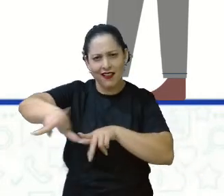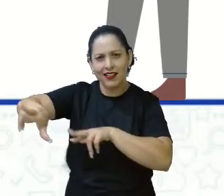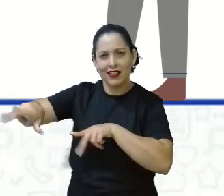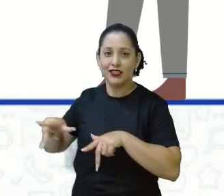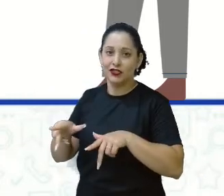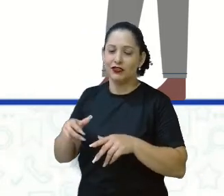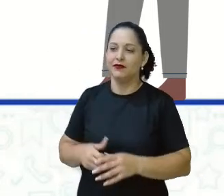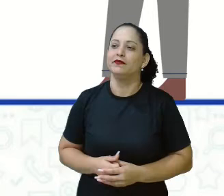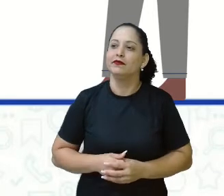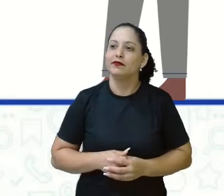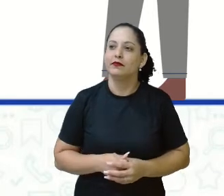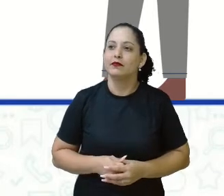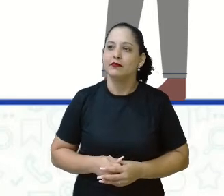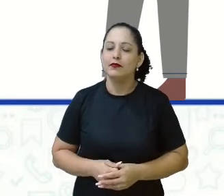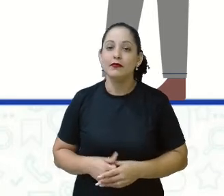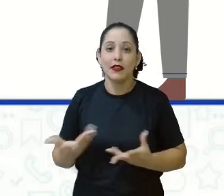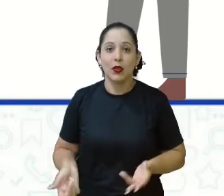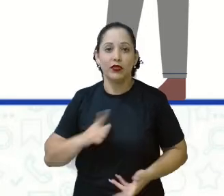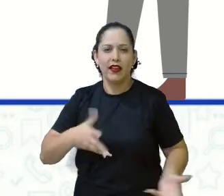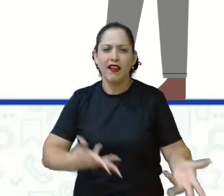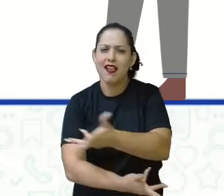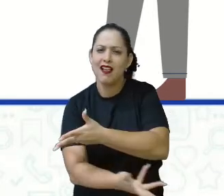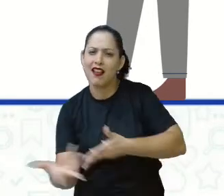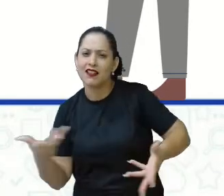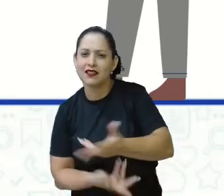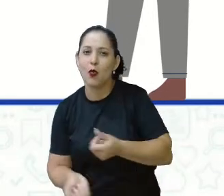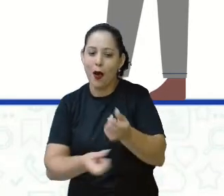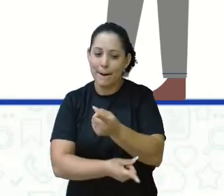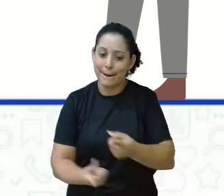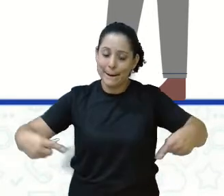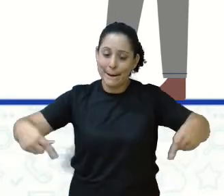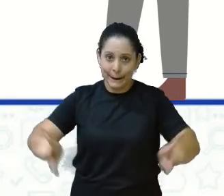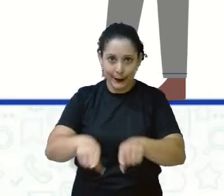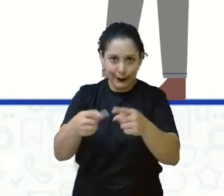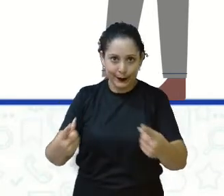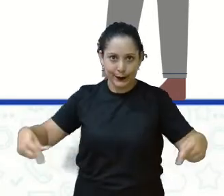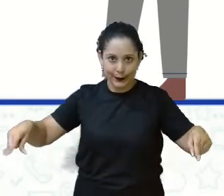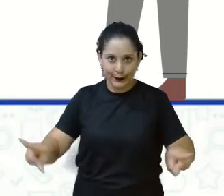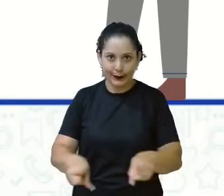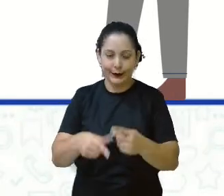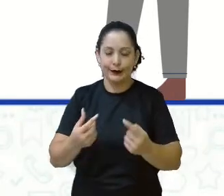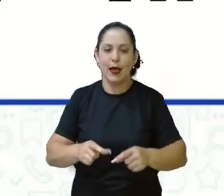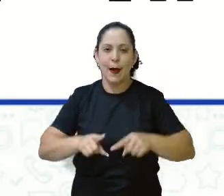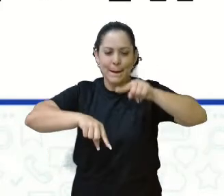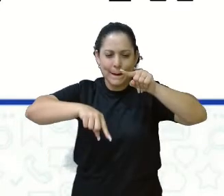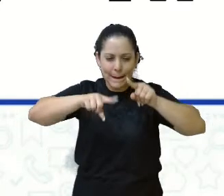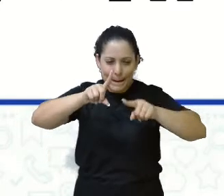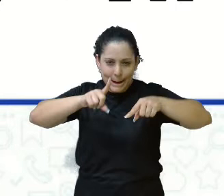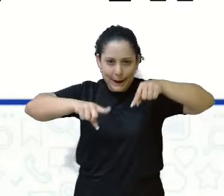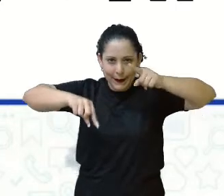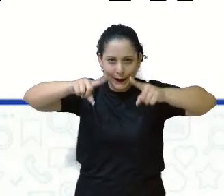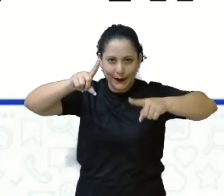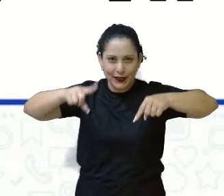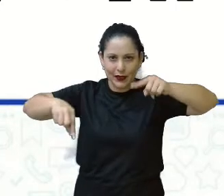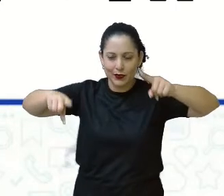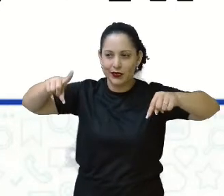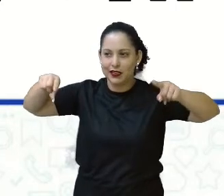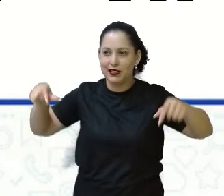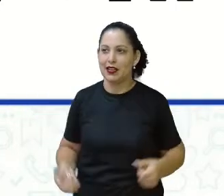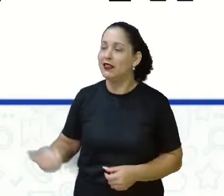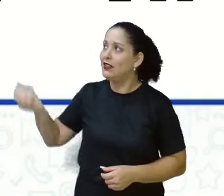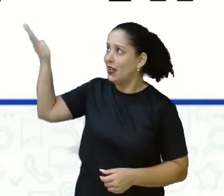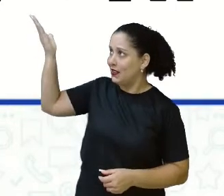tá certo? Então, ela está muito mais ligada à melodia do que à harmonia, mas está presente aí na música. E aqui